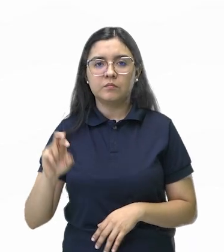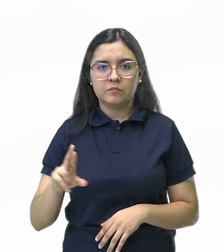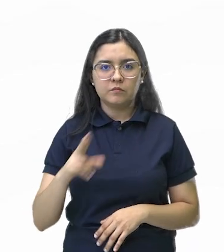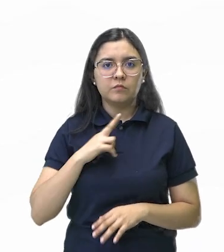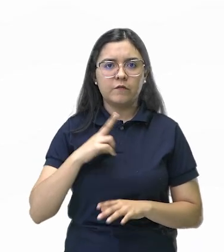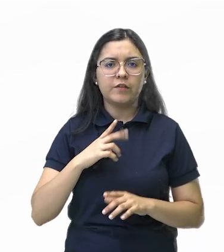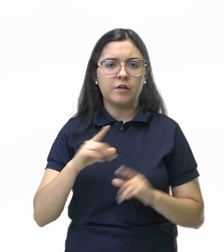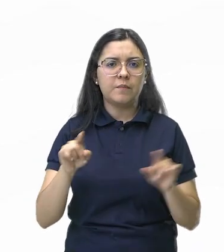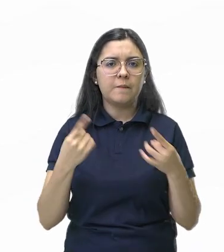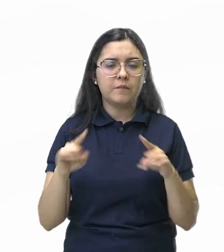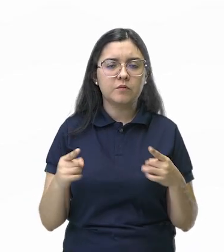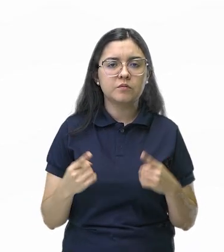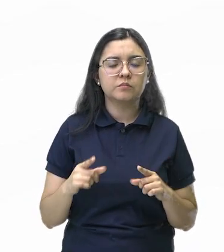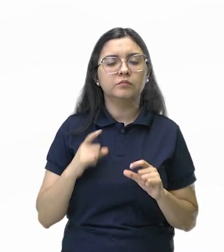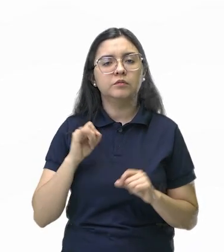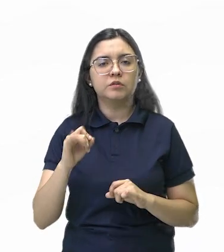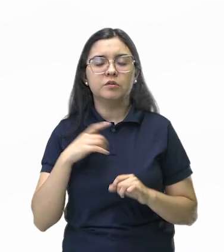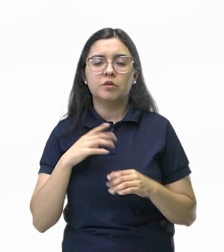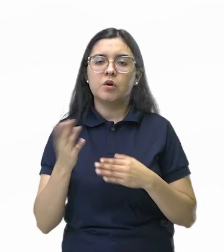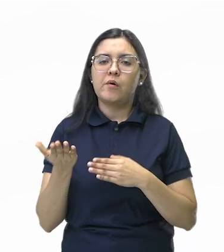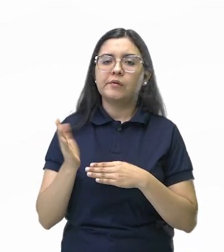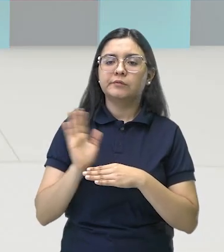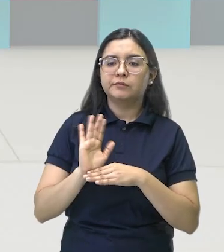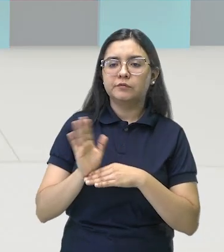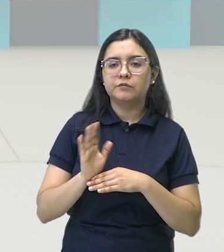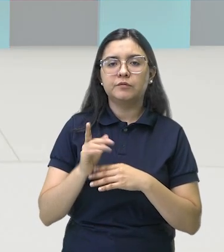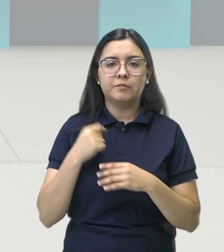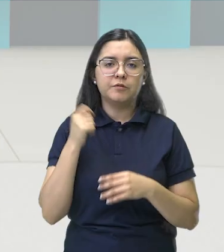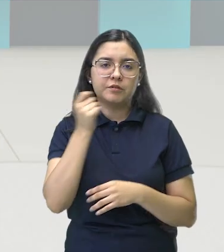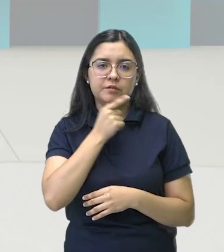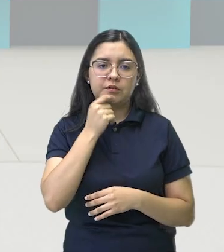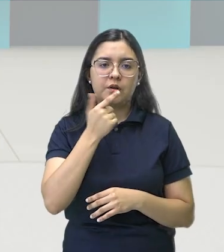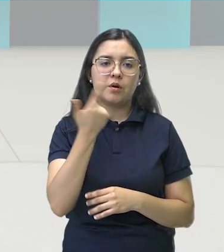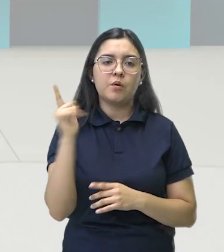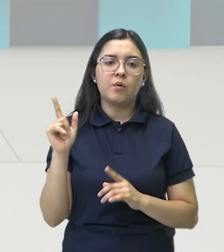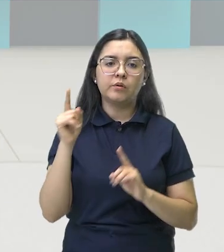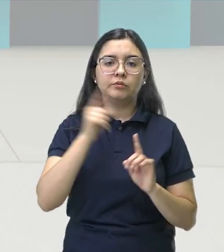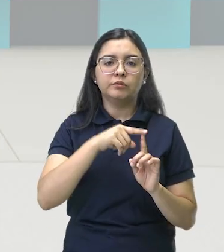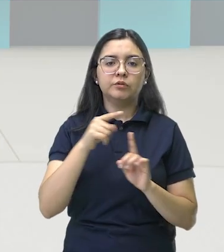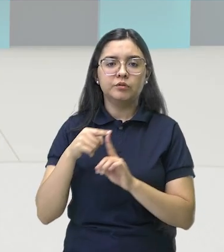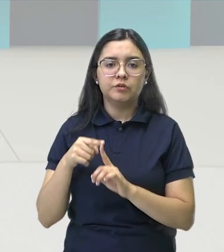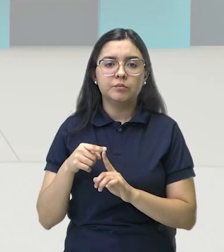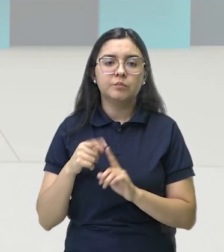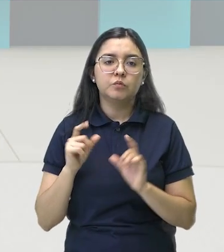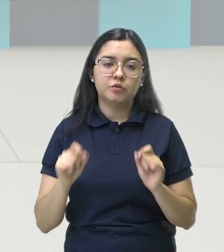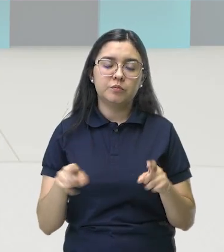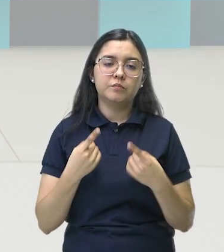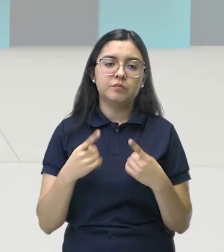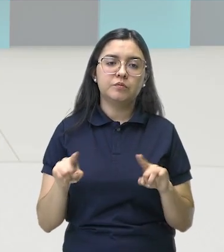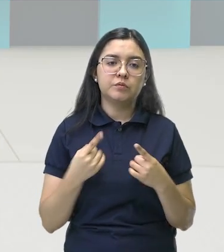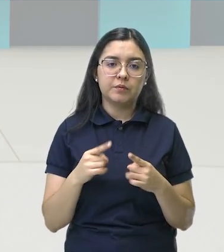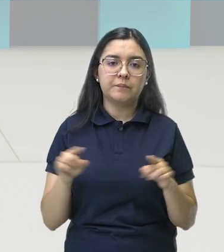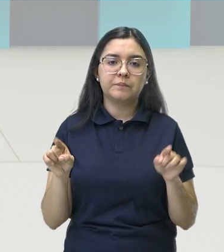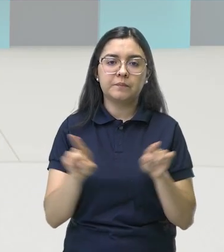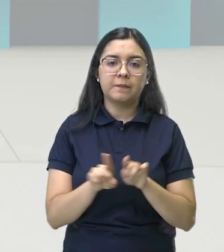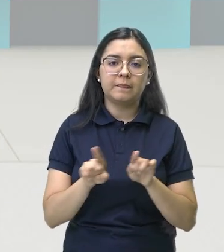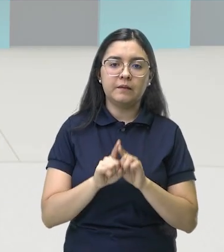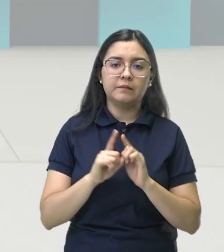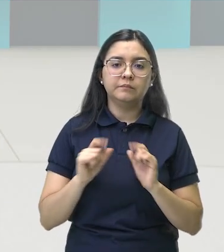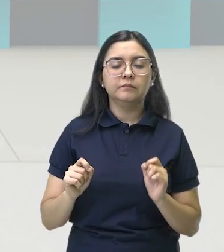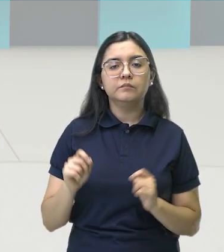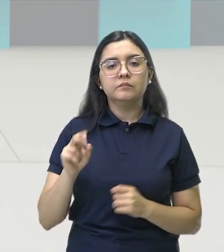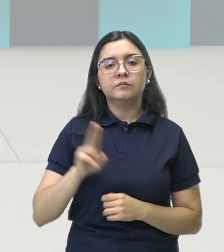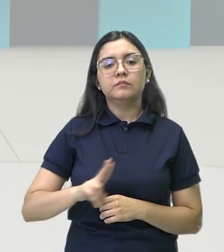Quando você já coloca um filme de comédia, é outro tipo de música. E quando a gente fala da questão de